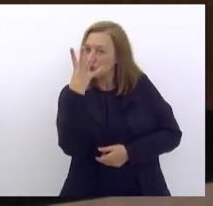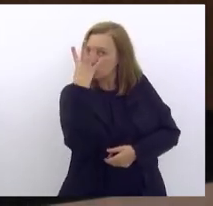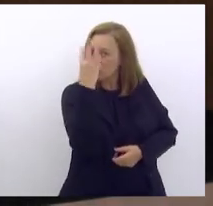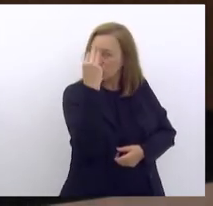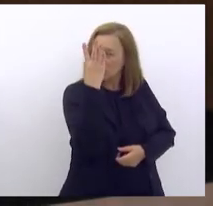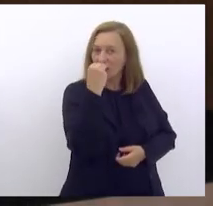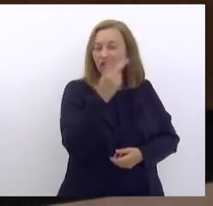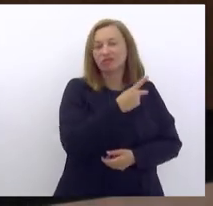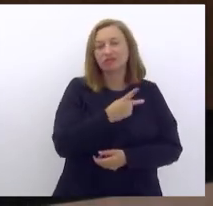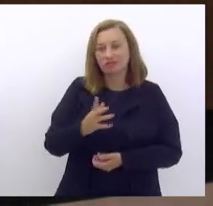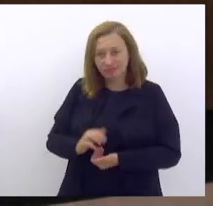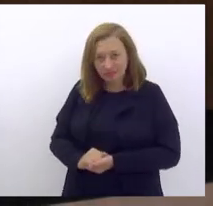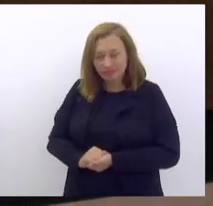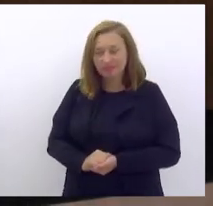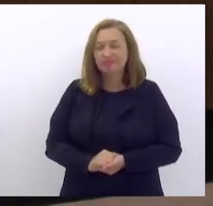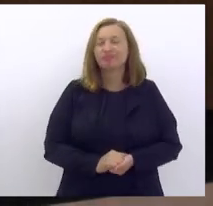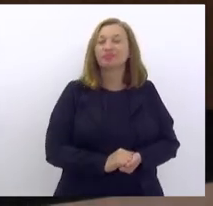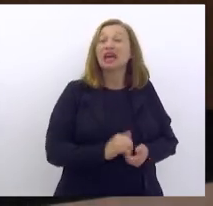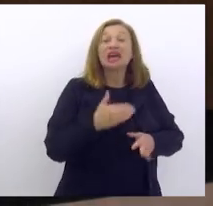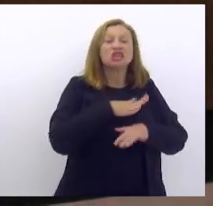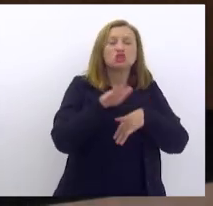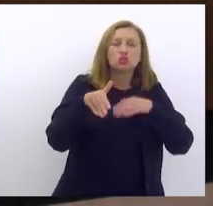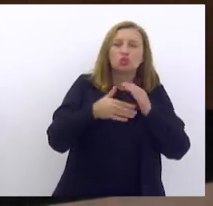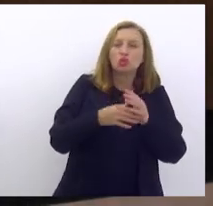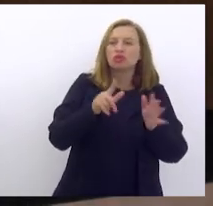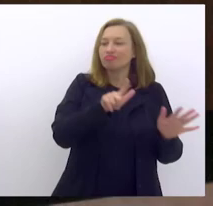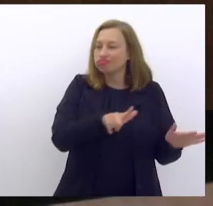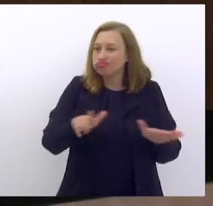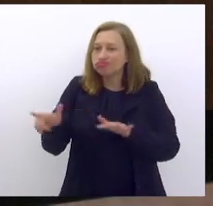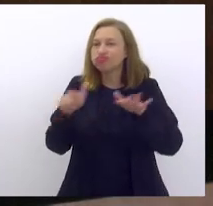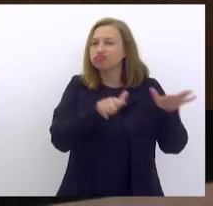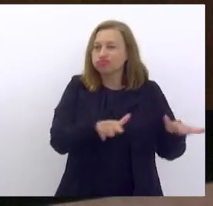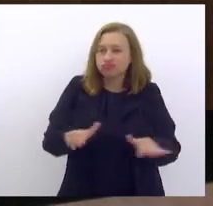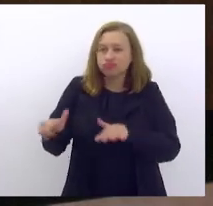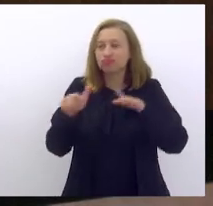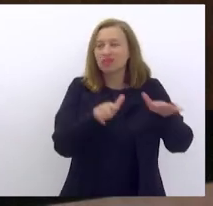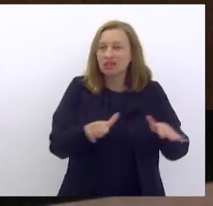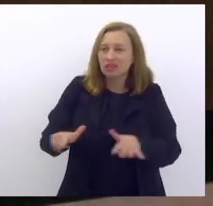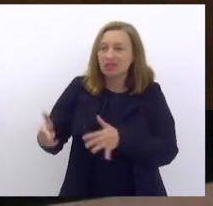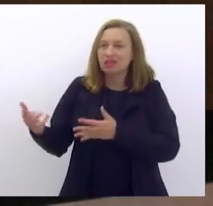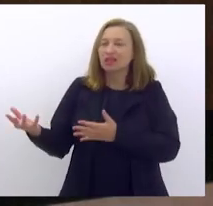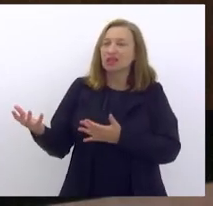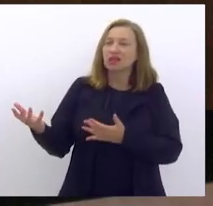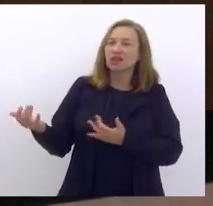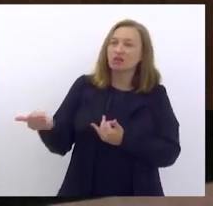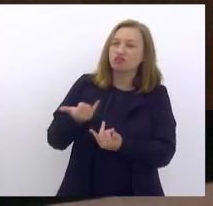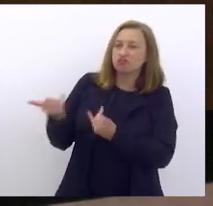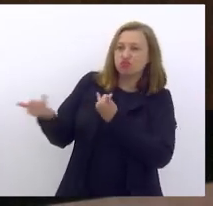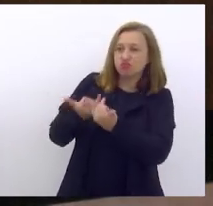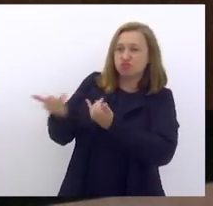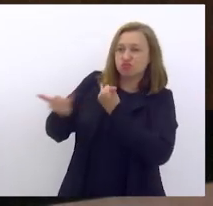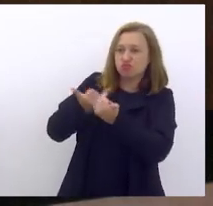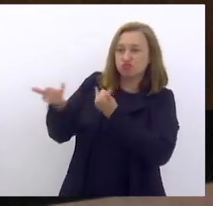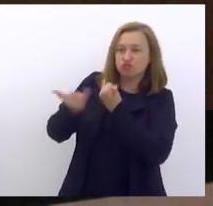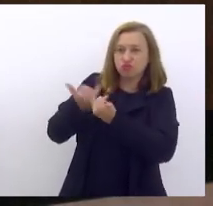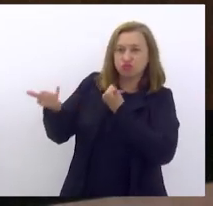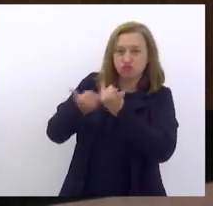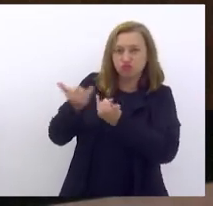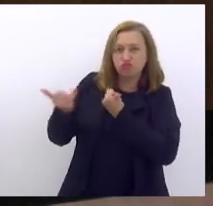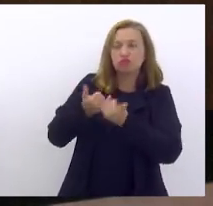reconhecimento fotográfico. E toda semana a gente está recebendo lá, nas